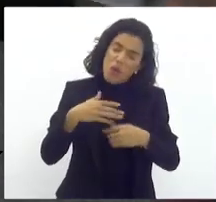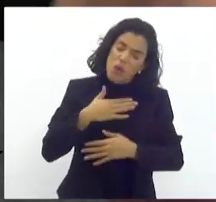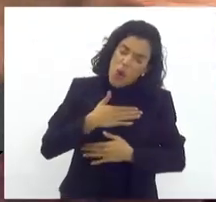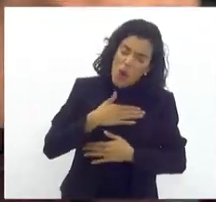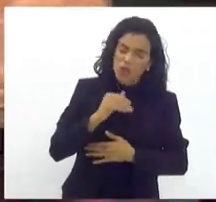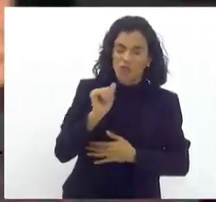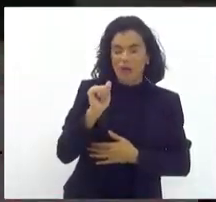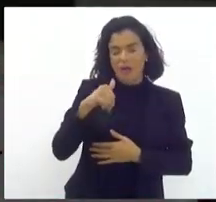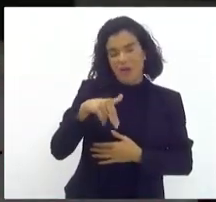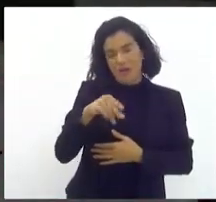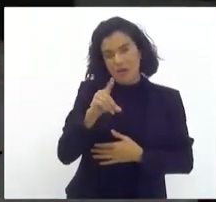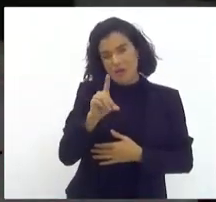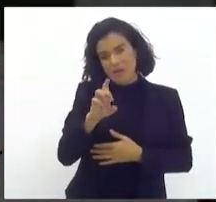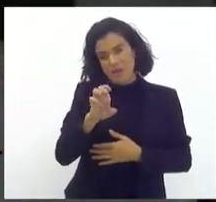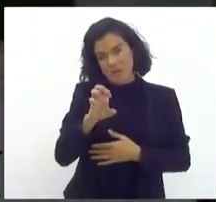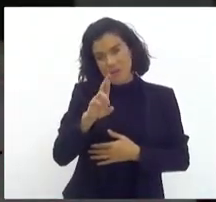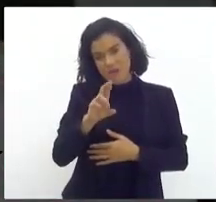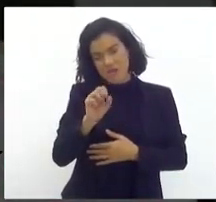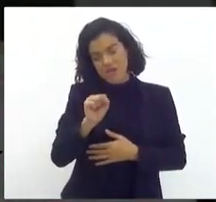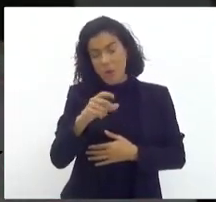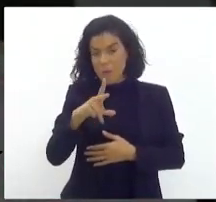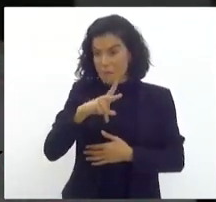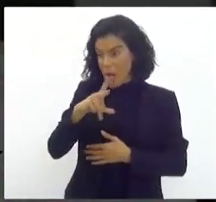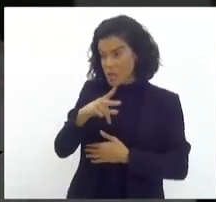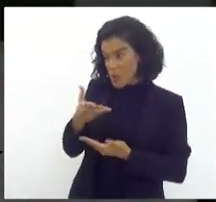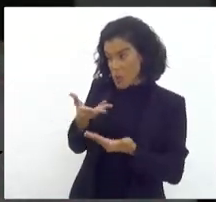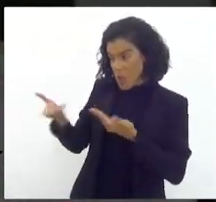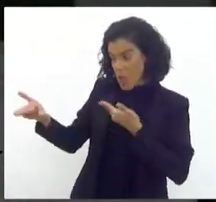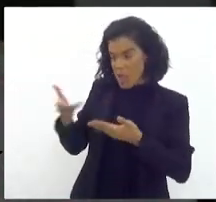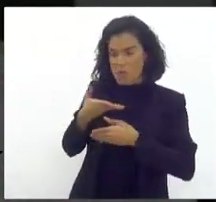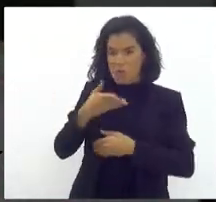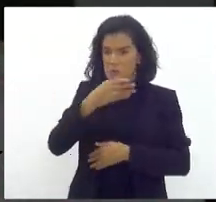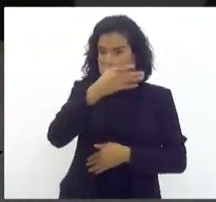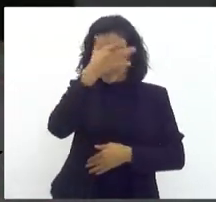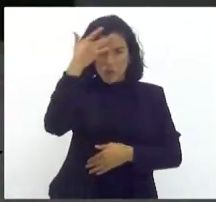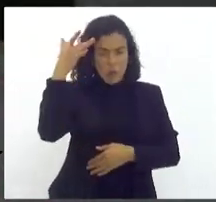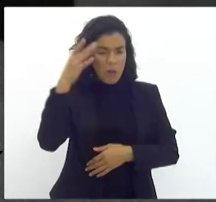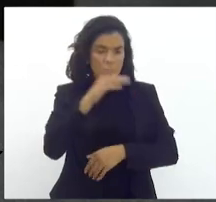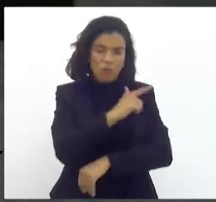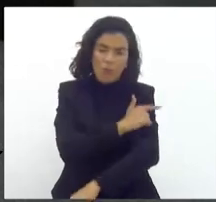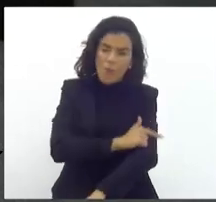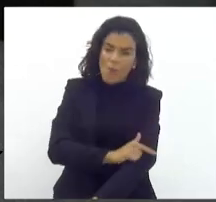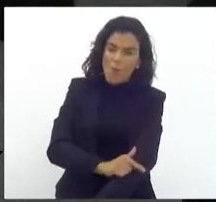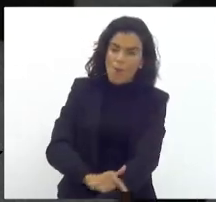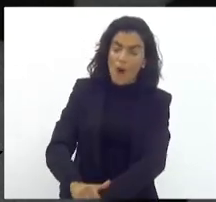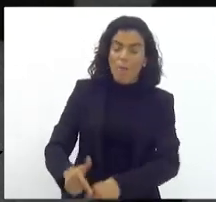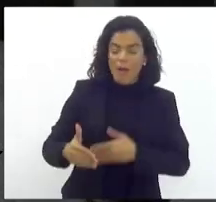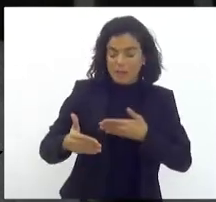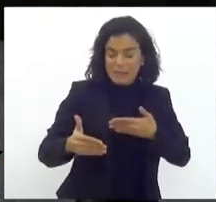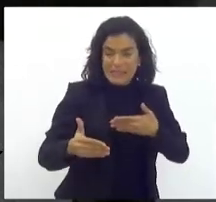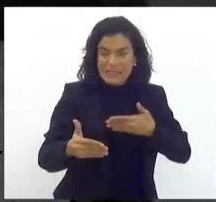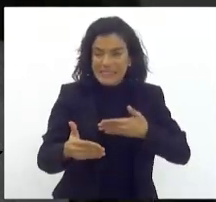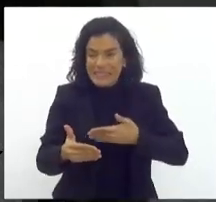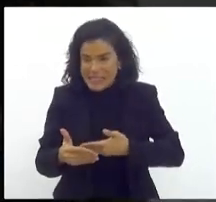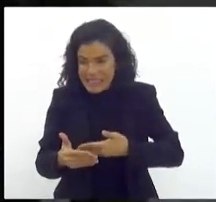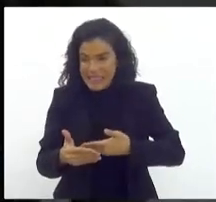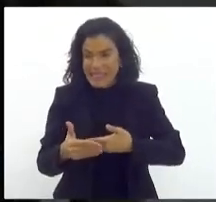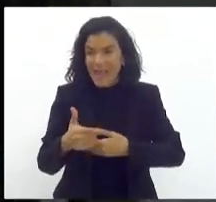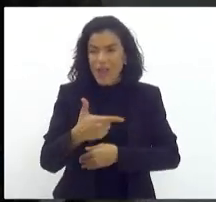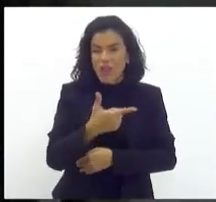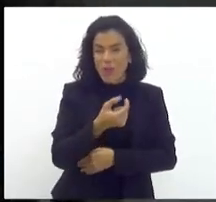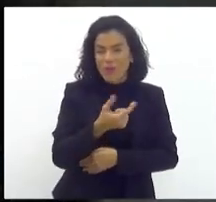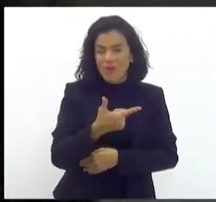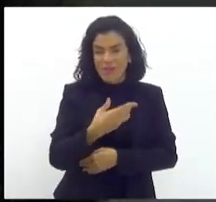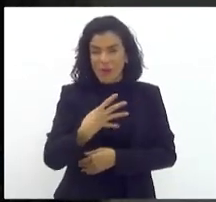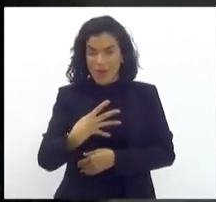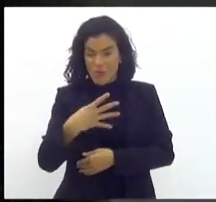do Anderson né pessoalmente uma pessoa muito educada é que nós estamos nos aproximando em 2024 Hoje eu li uma